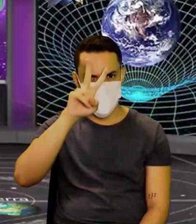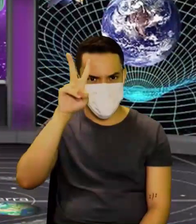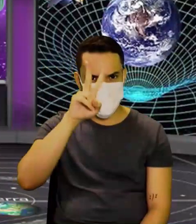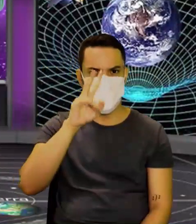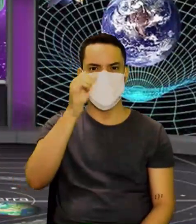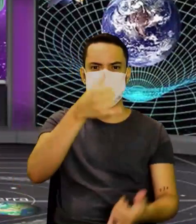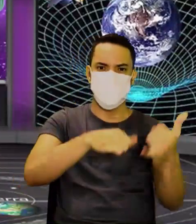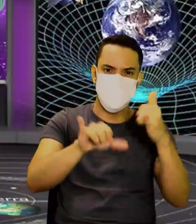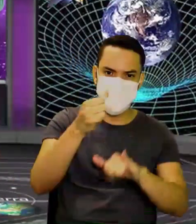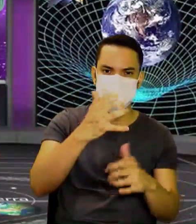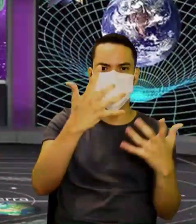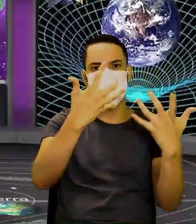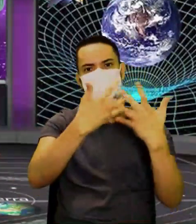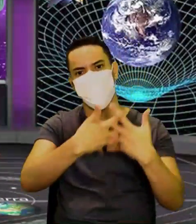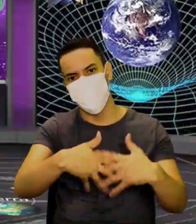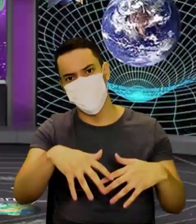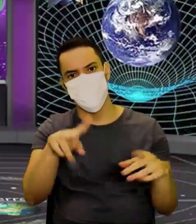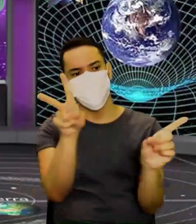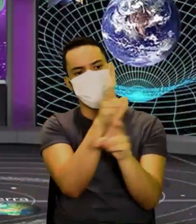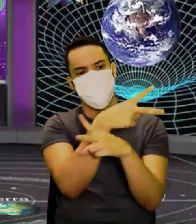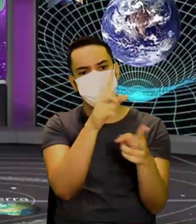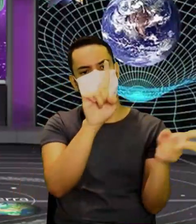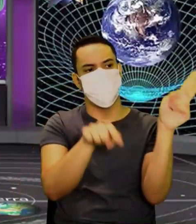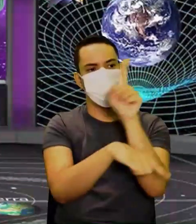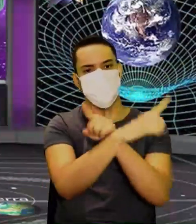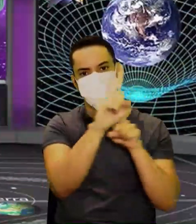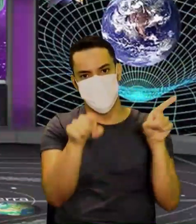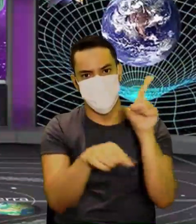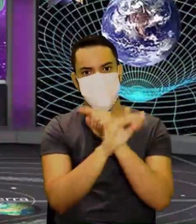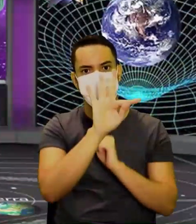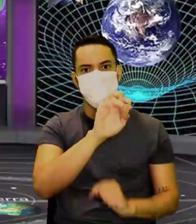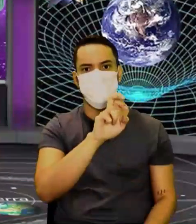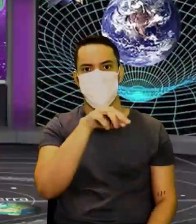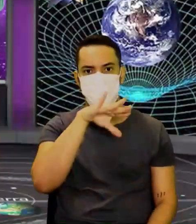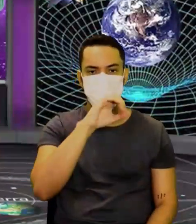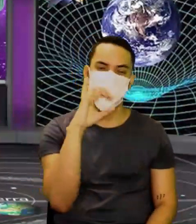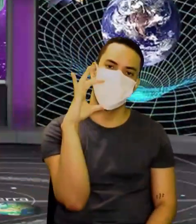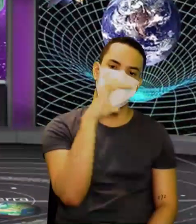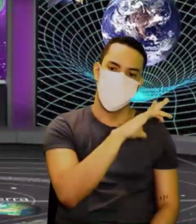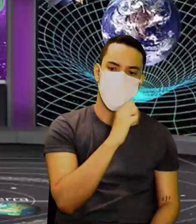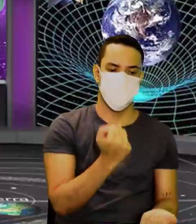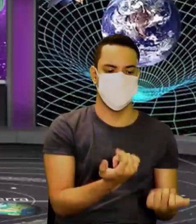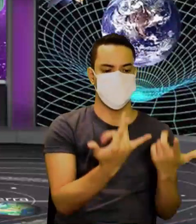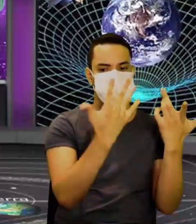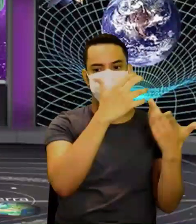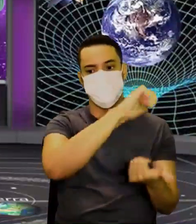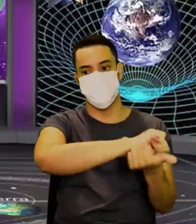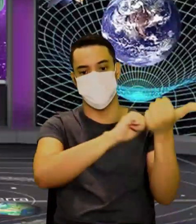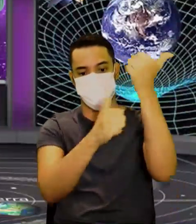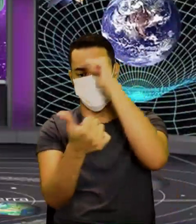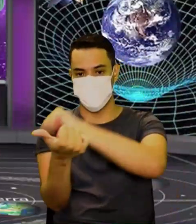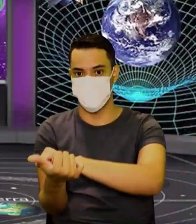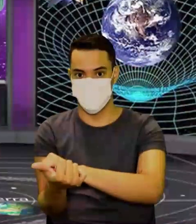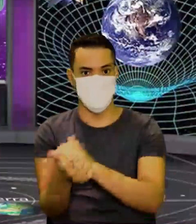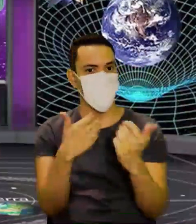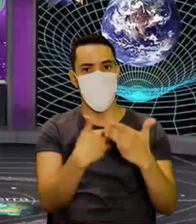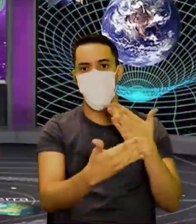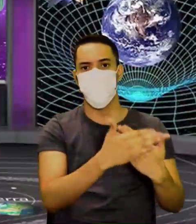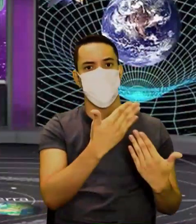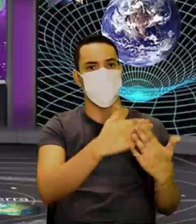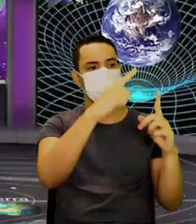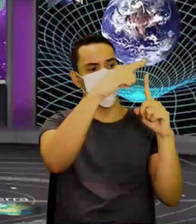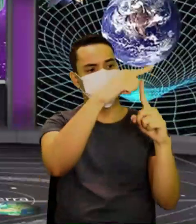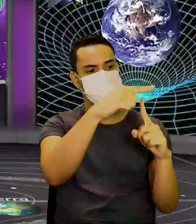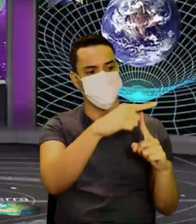químico, gerador eólico, gerador térmico. Eles pegam lá energia mecânica, energia eólica,